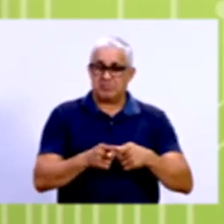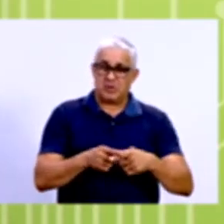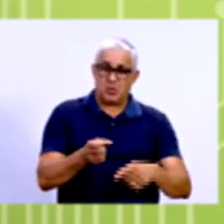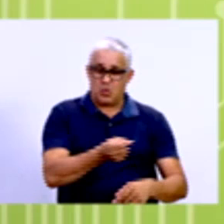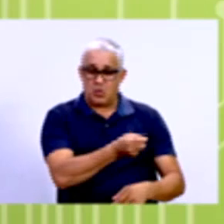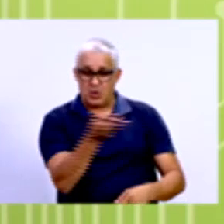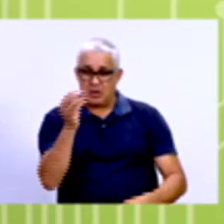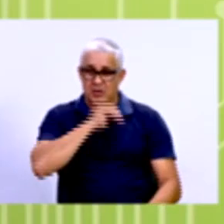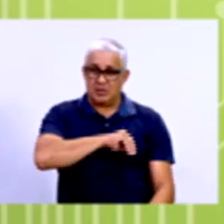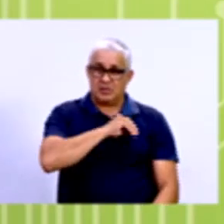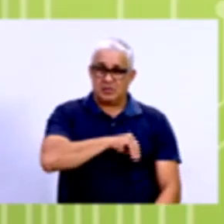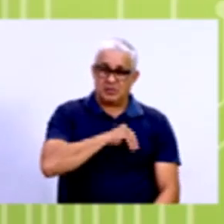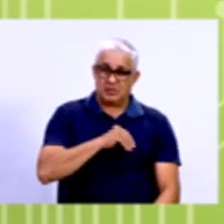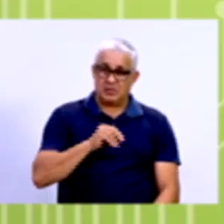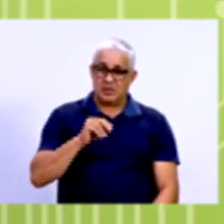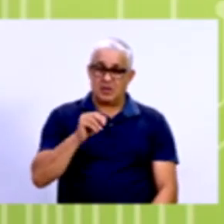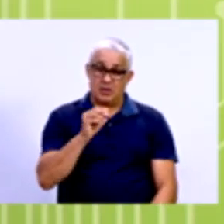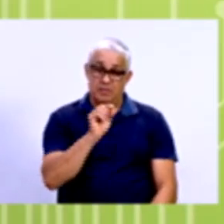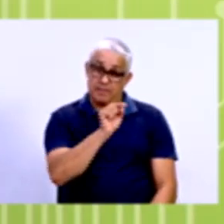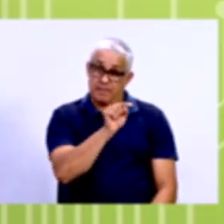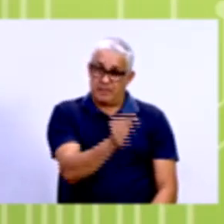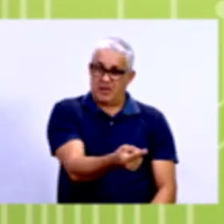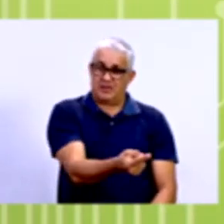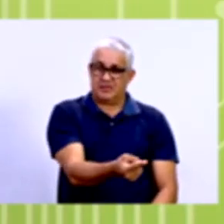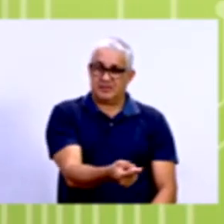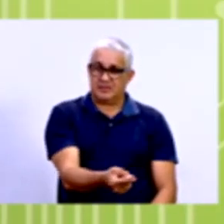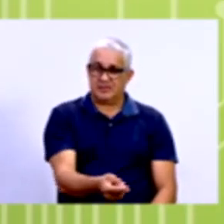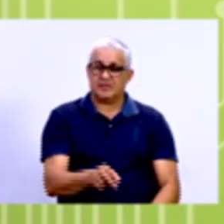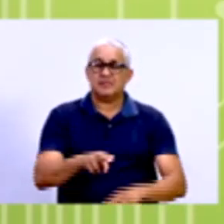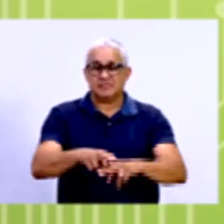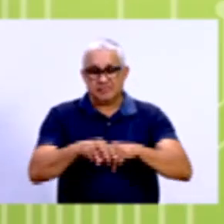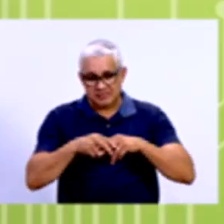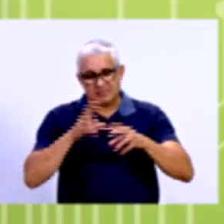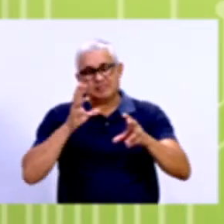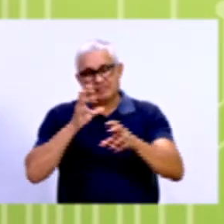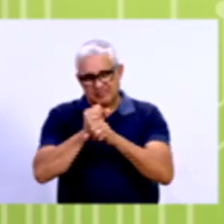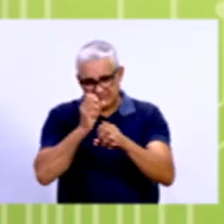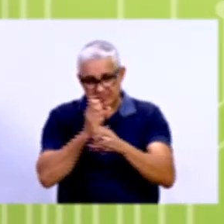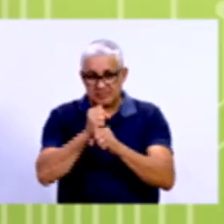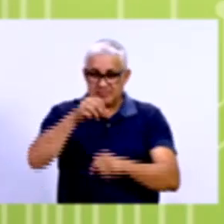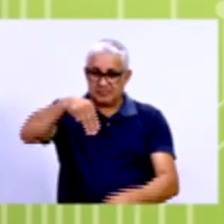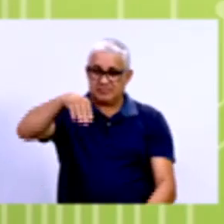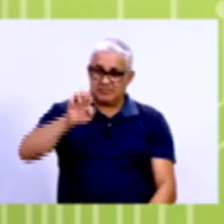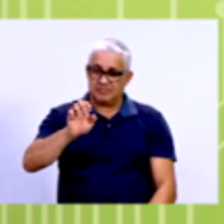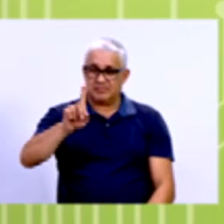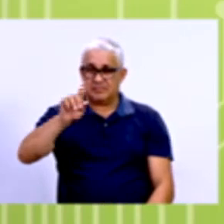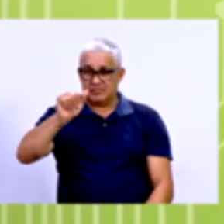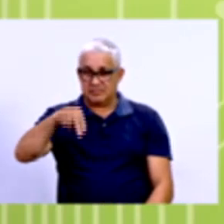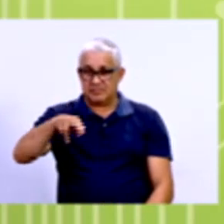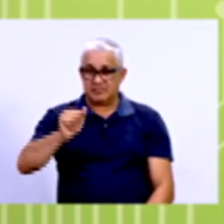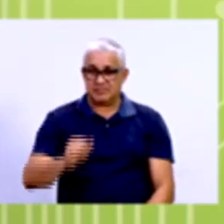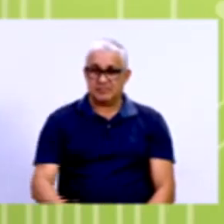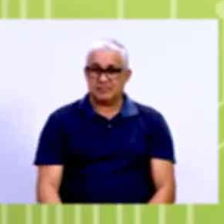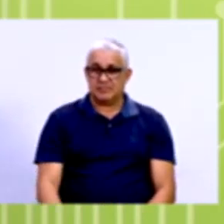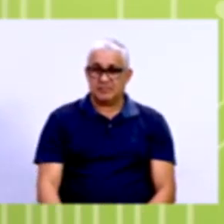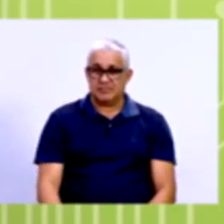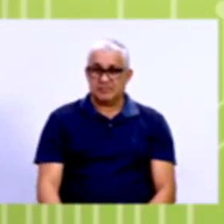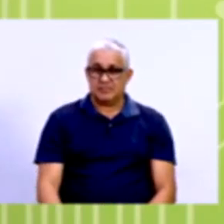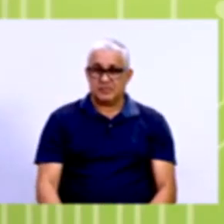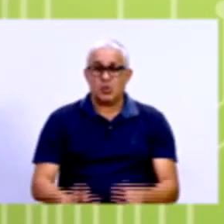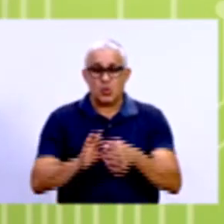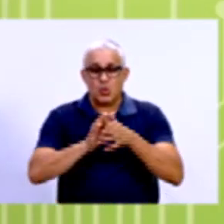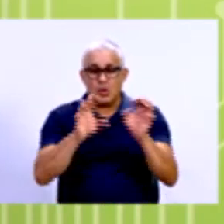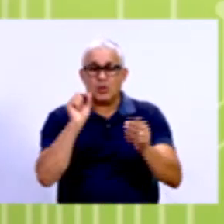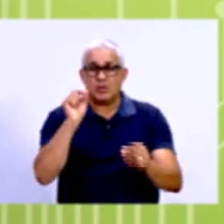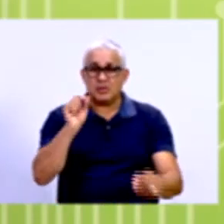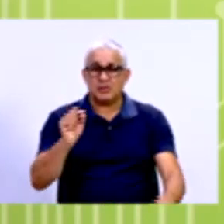de salários está concentrado no 1.000. Por isso que muitas vezes a gente calcula a mediana, porque ela não vai pegar, ela não vai deixar